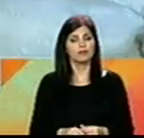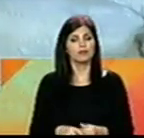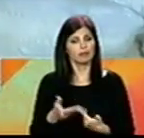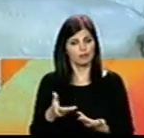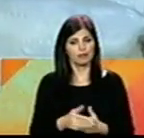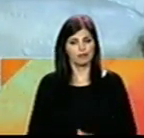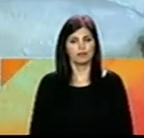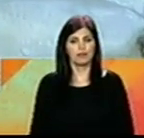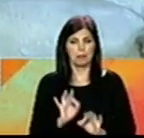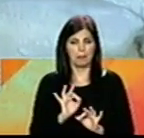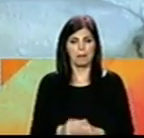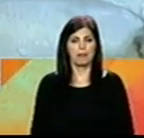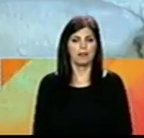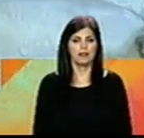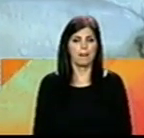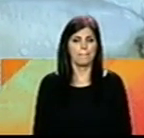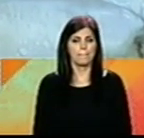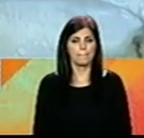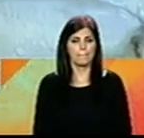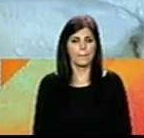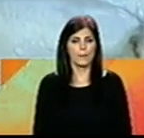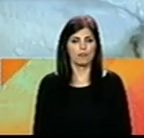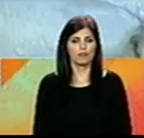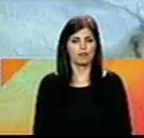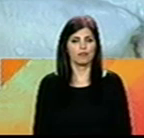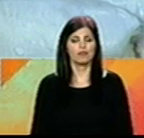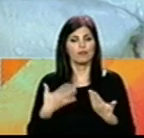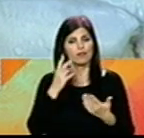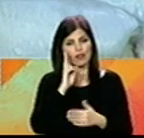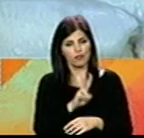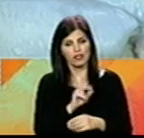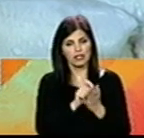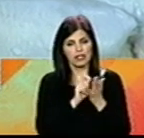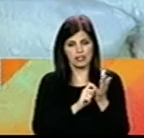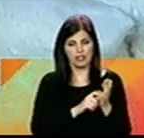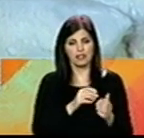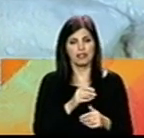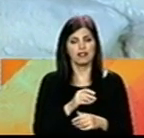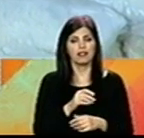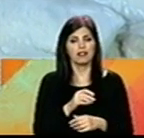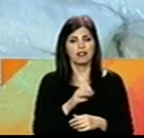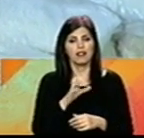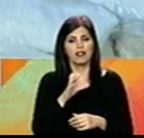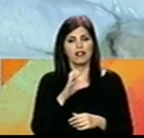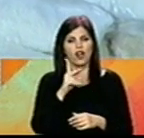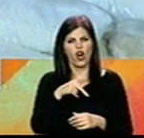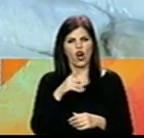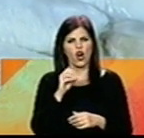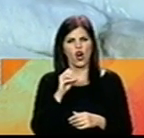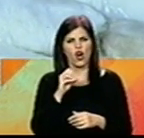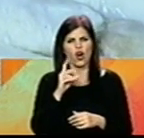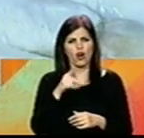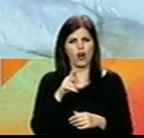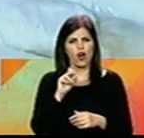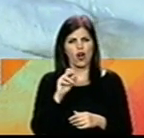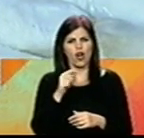Rossen. Muito bem. Muito bem. Estou que quase vai preparar, a falar. Reparem só nesta receita. Basco. Cocochas de bacalhau al